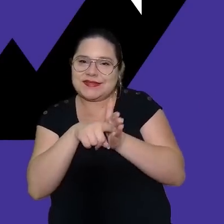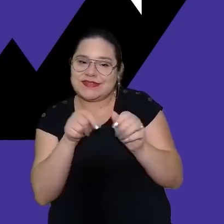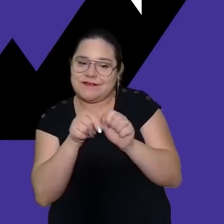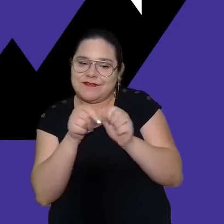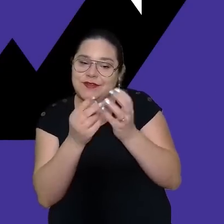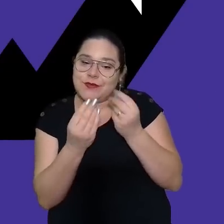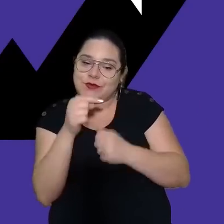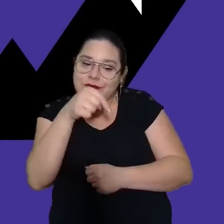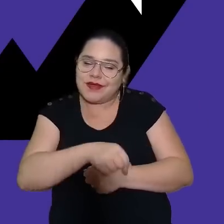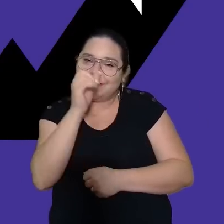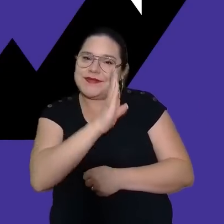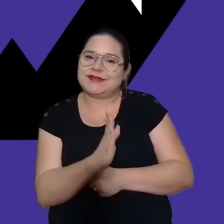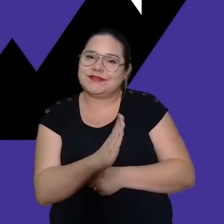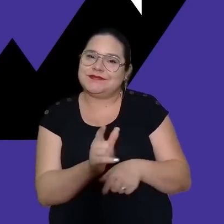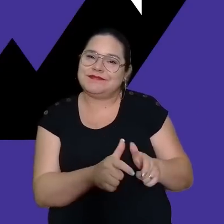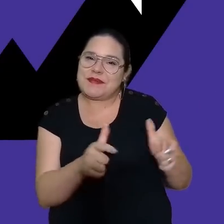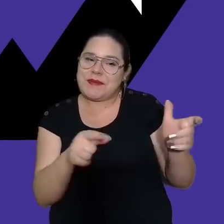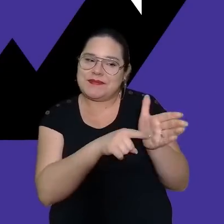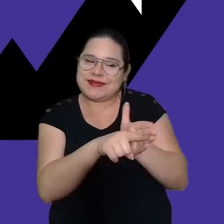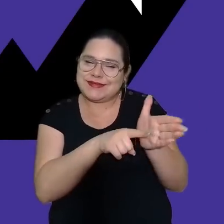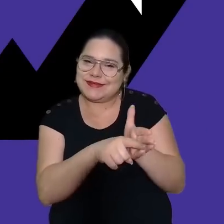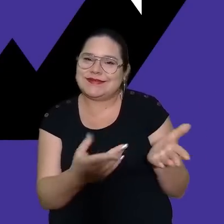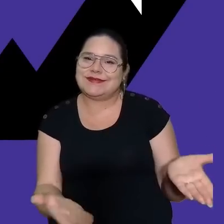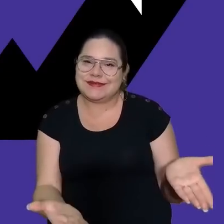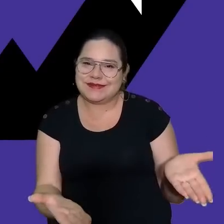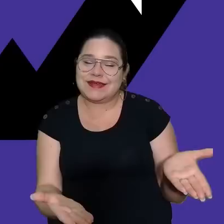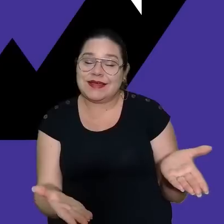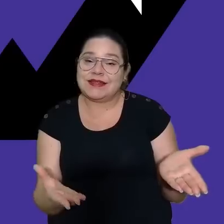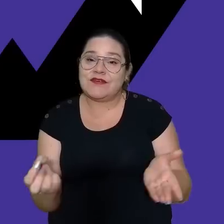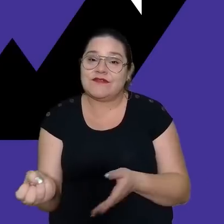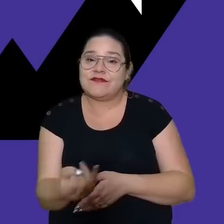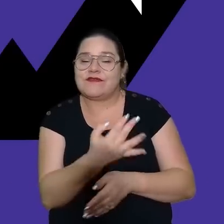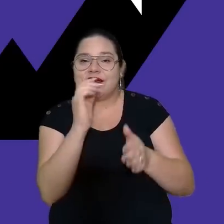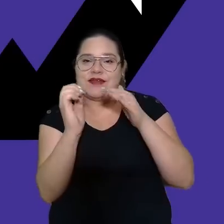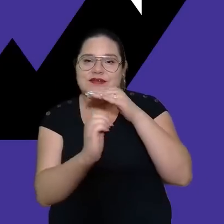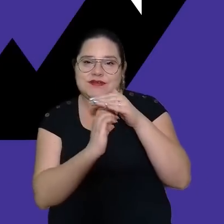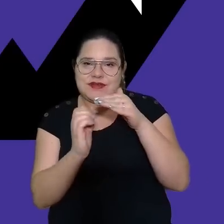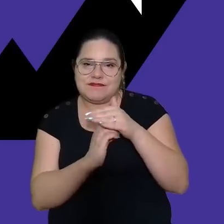no Brasil. Então, tem muitas empresas,